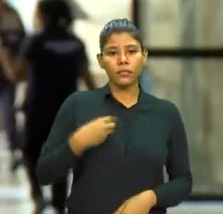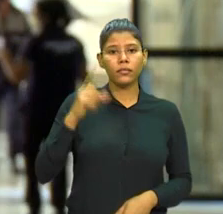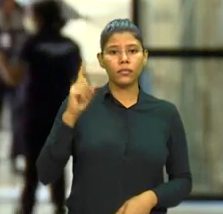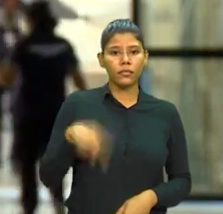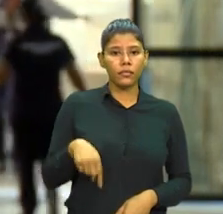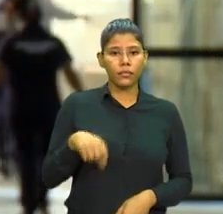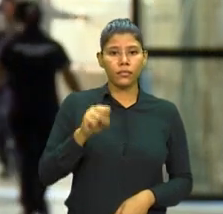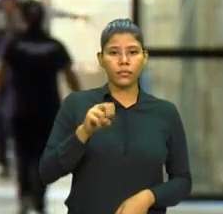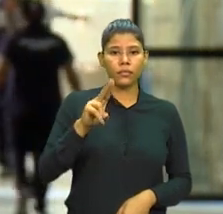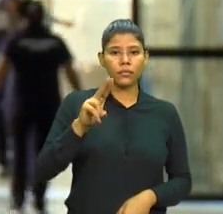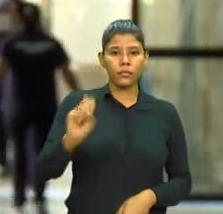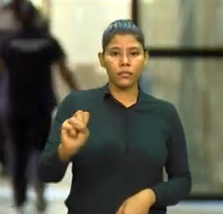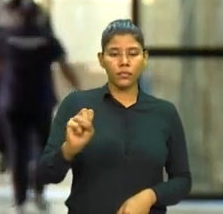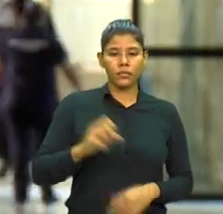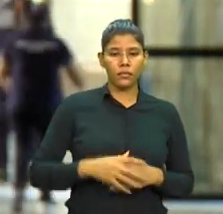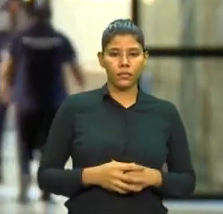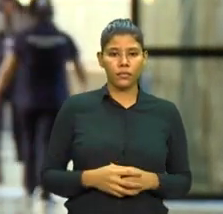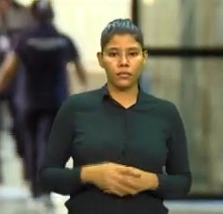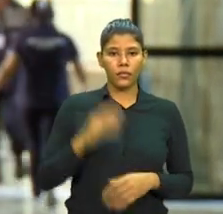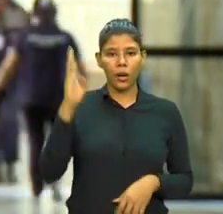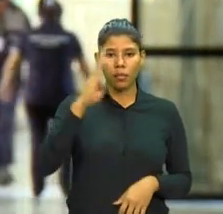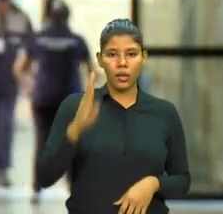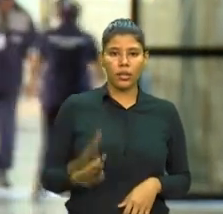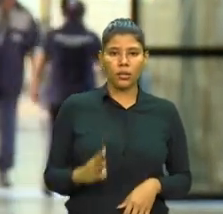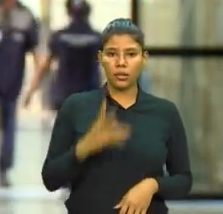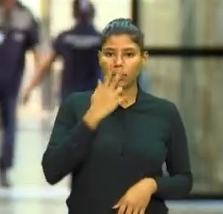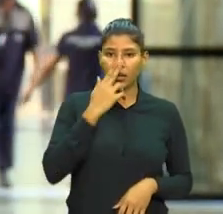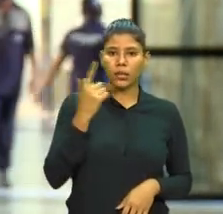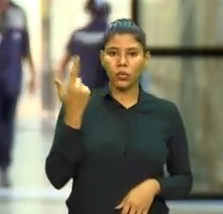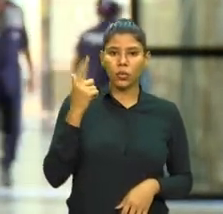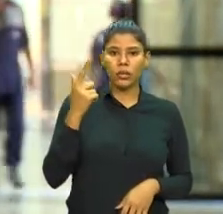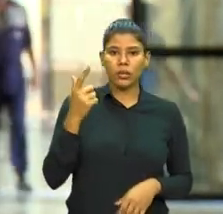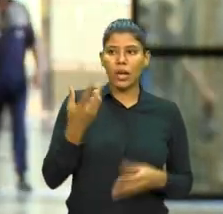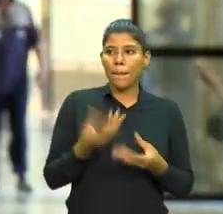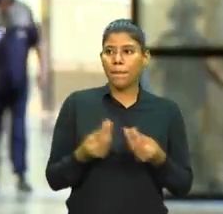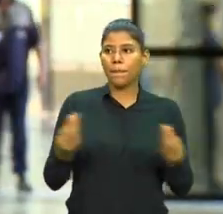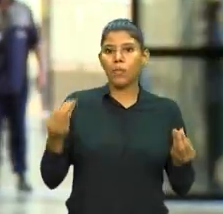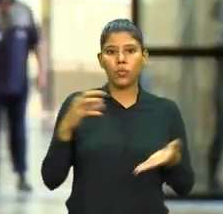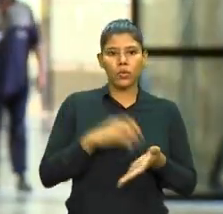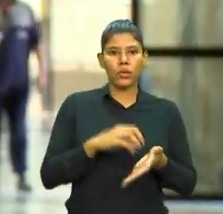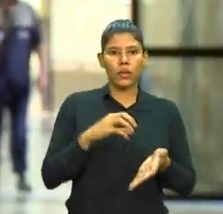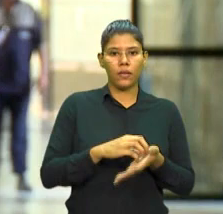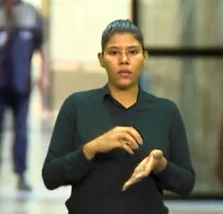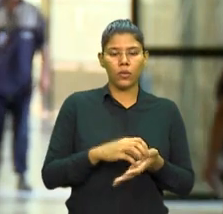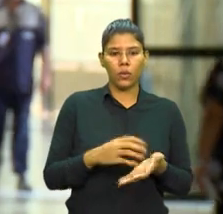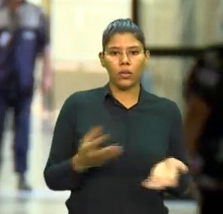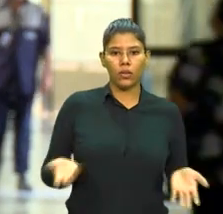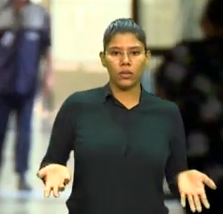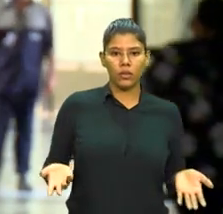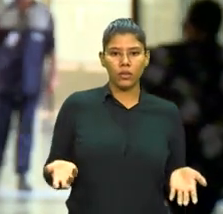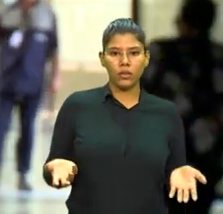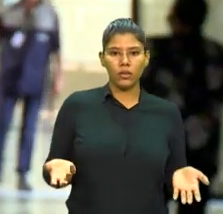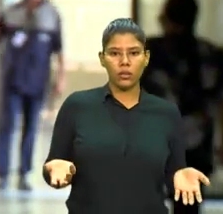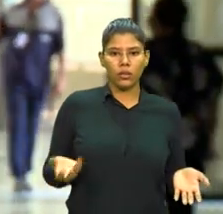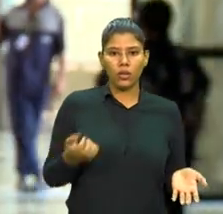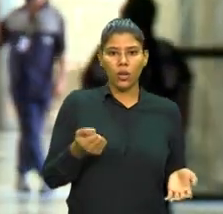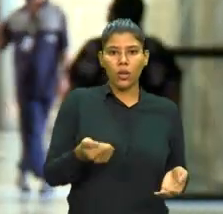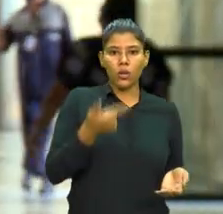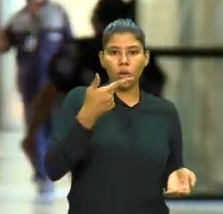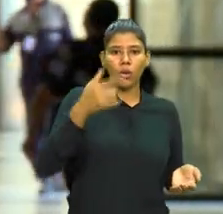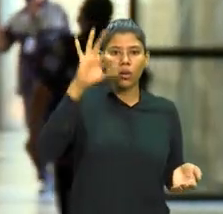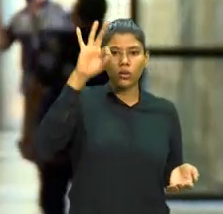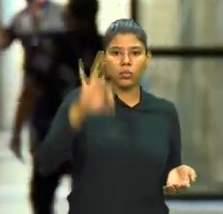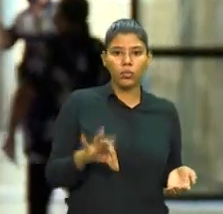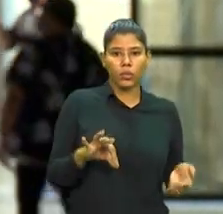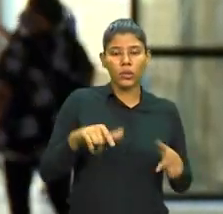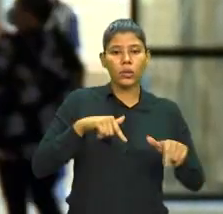serviço público e o Brasil não tem muitos servidores ao contrário do que se alardeia apenas 12% da força de trabalho